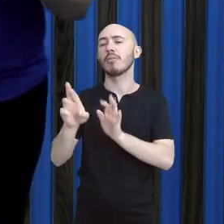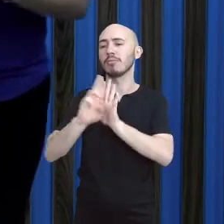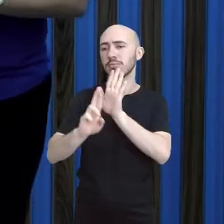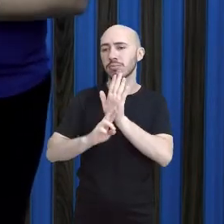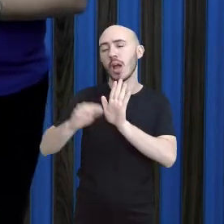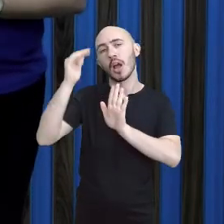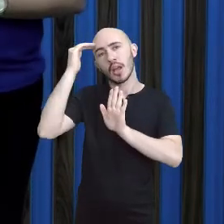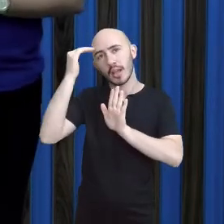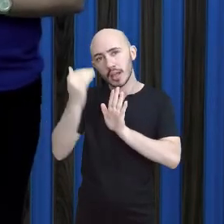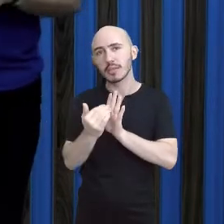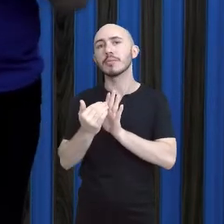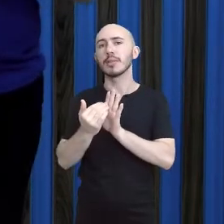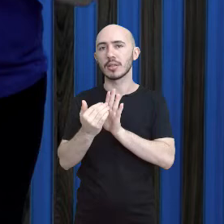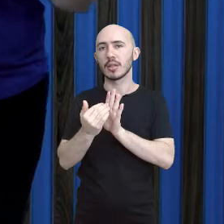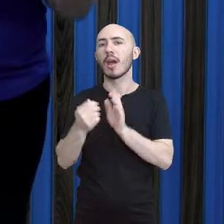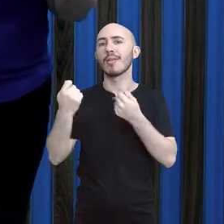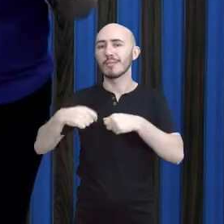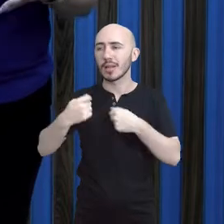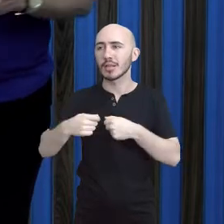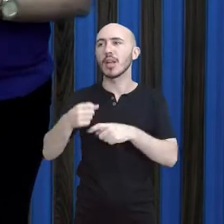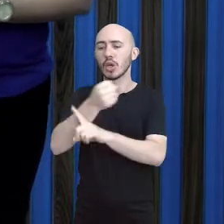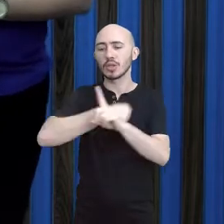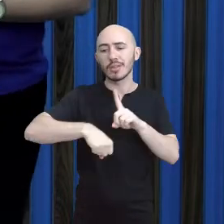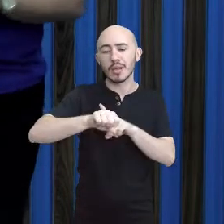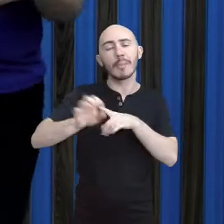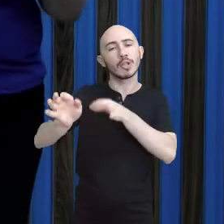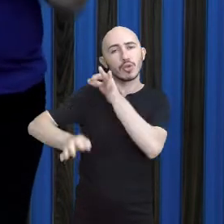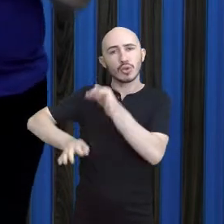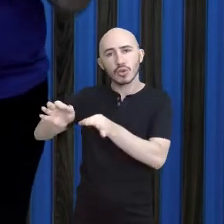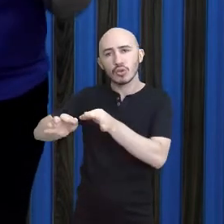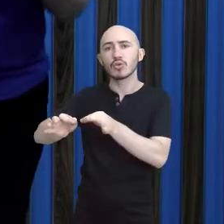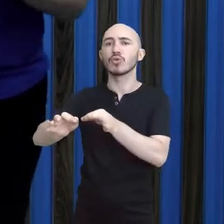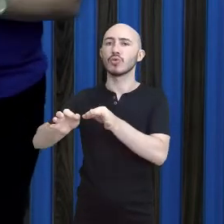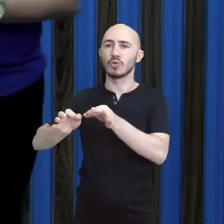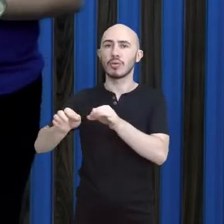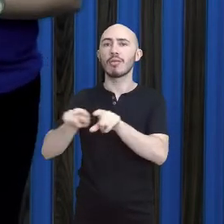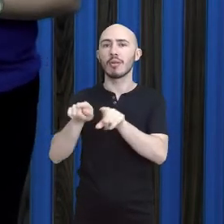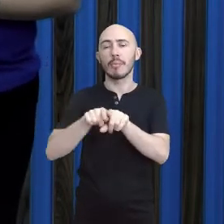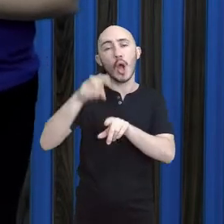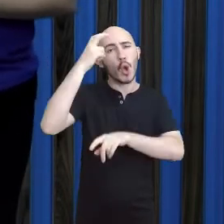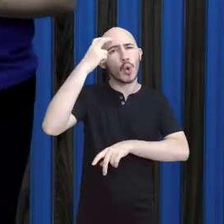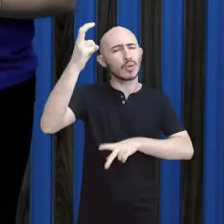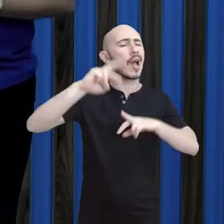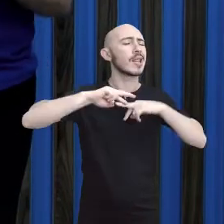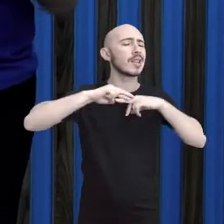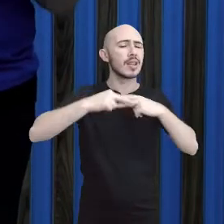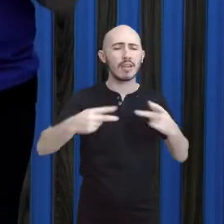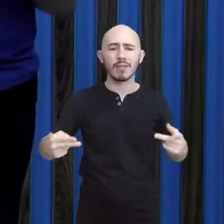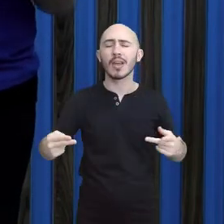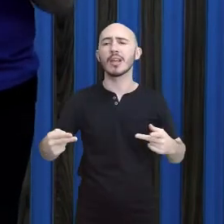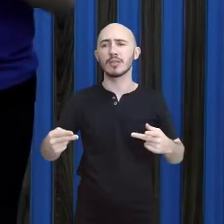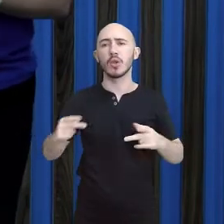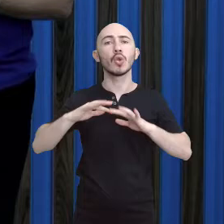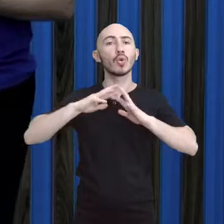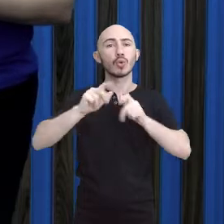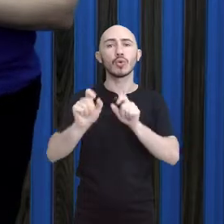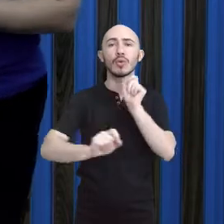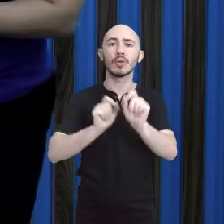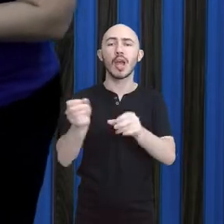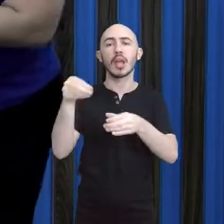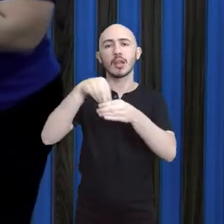economicamente viável, socialmente justo, culturalmente, né, diverso. Então, tudo isso faz parte